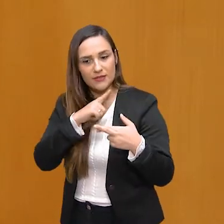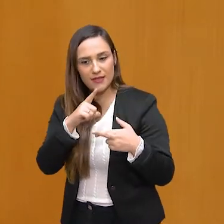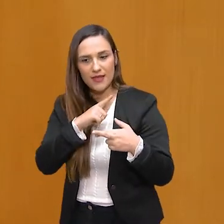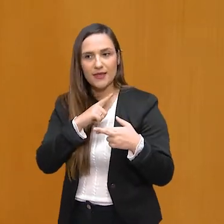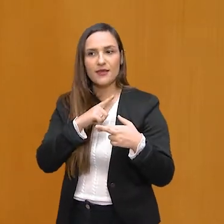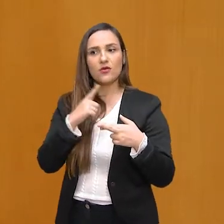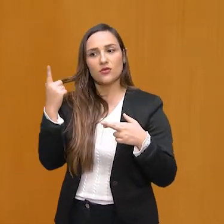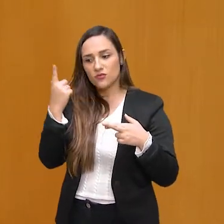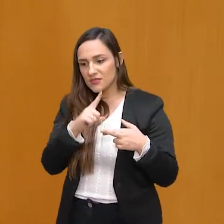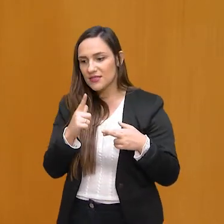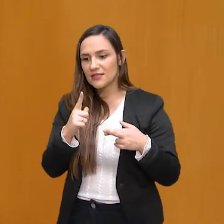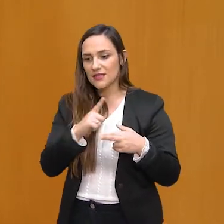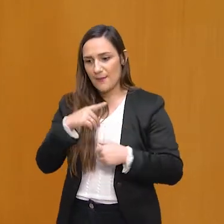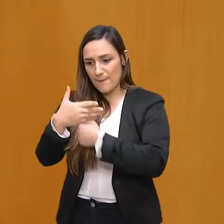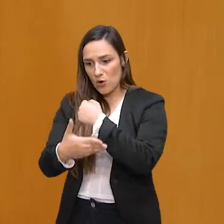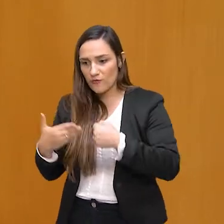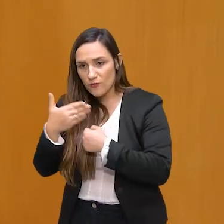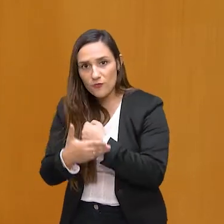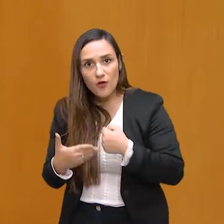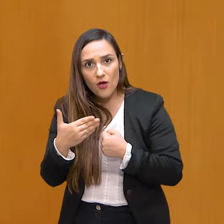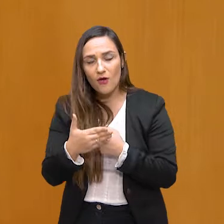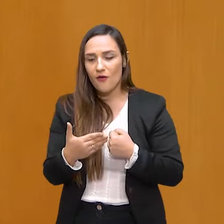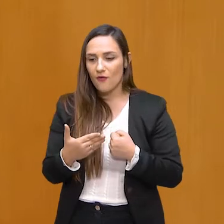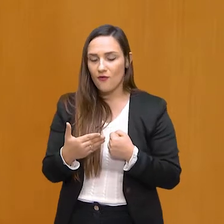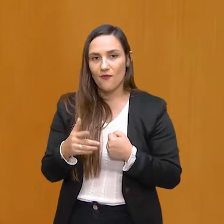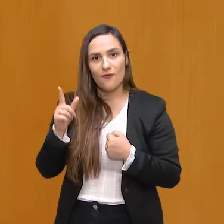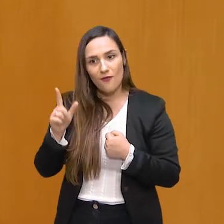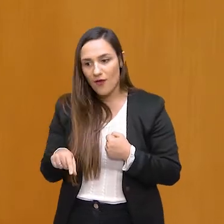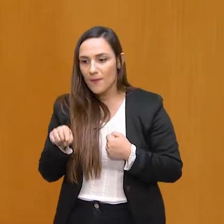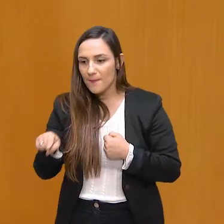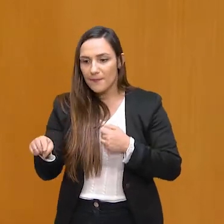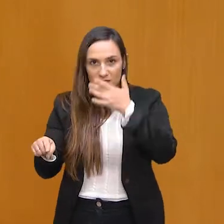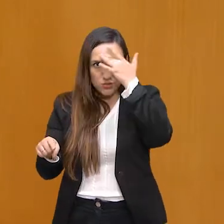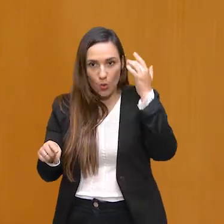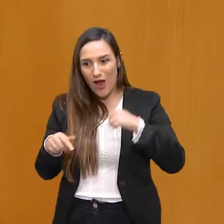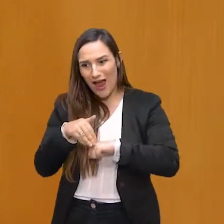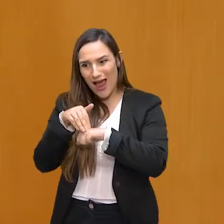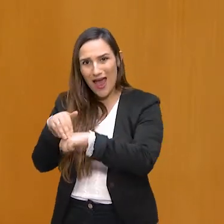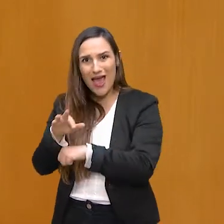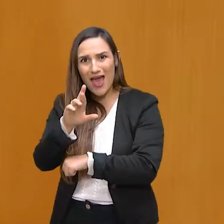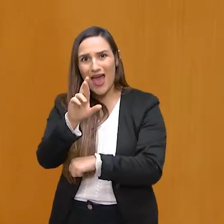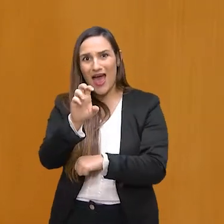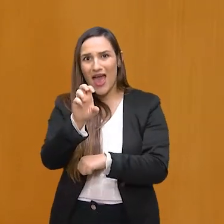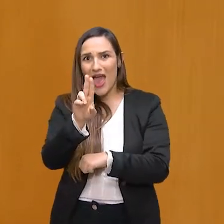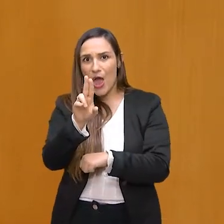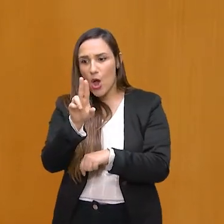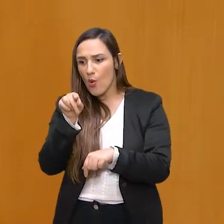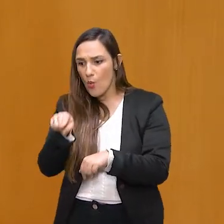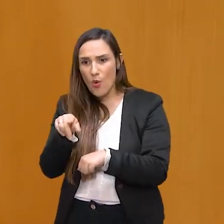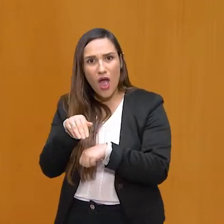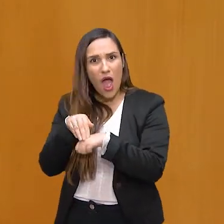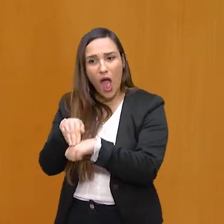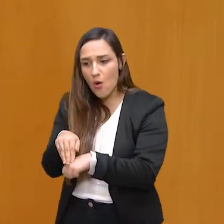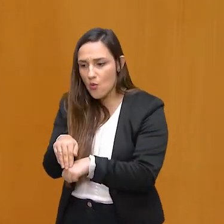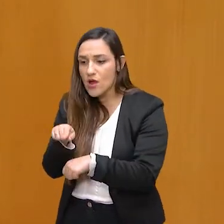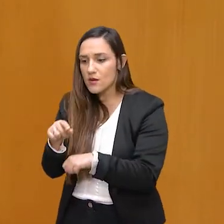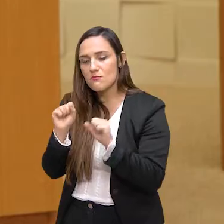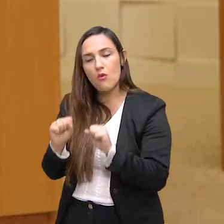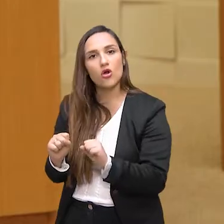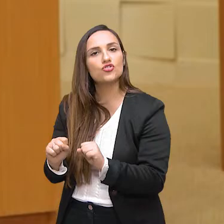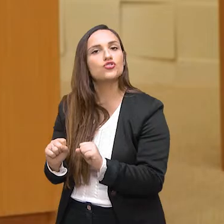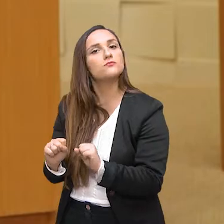da imparcialidade do juiz, o princípio do contraditório, da ampla defesa. E aí eu destaco esse outro princípio, que é o do contraditório e da ampla